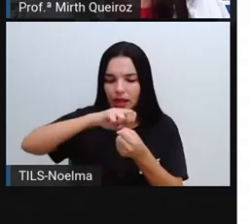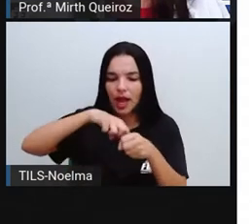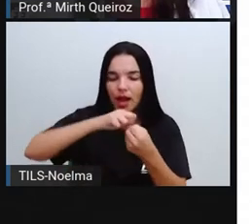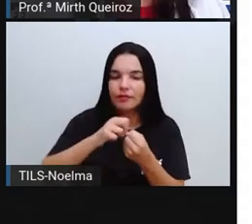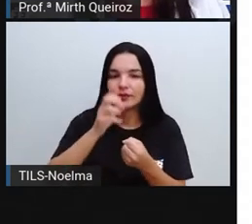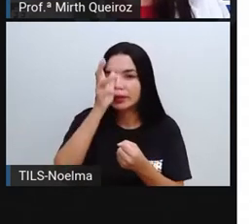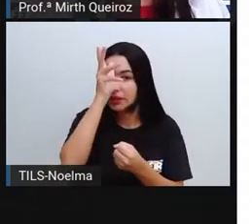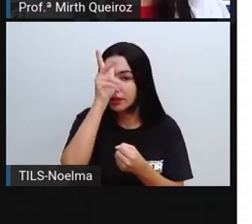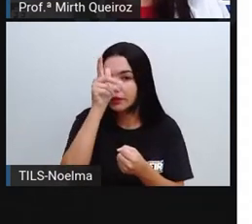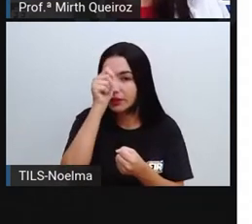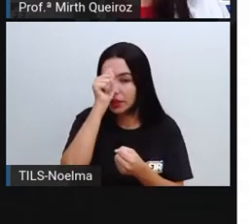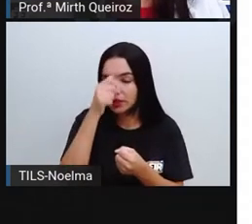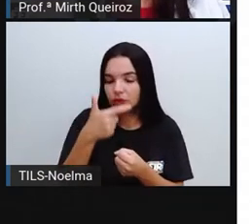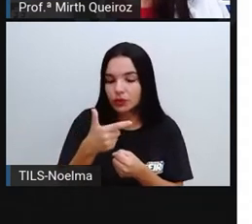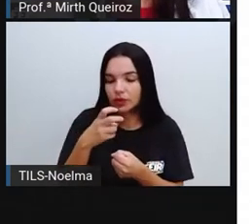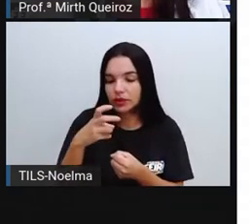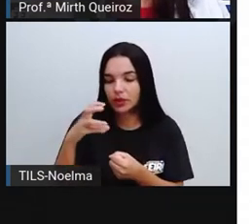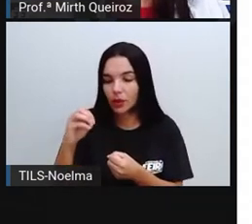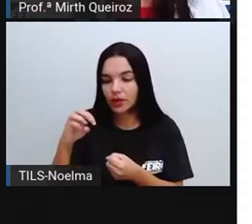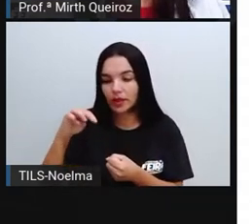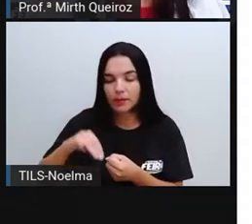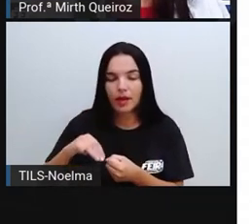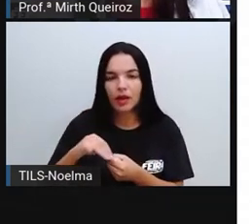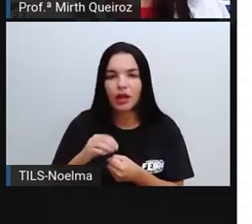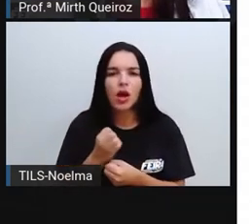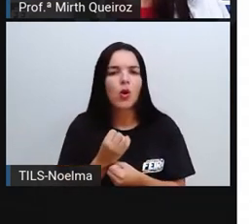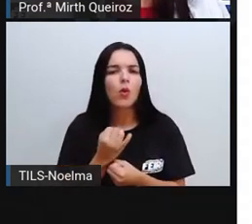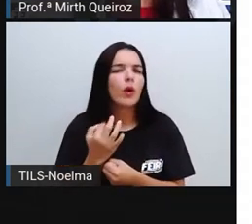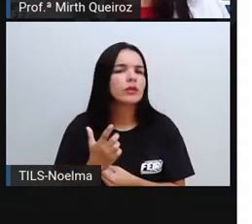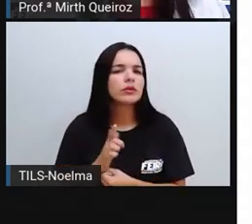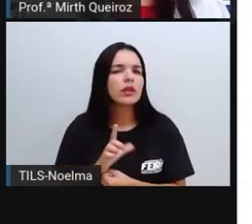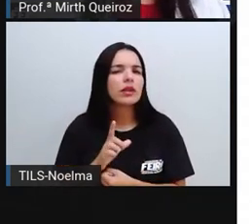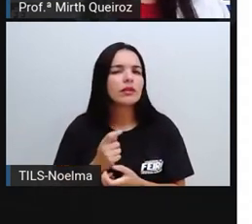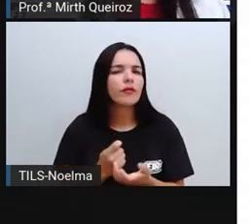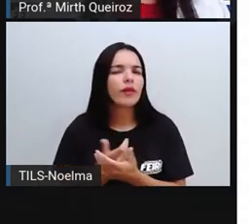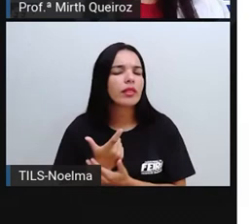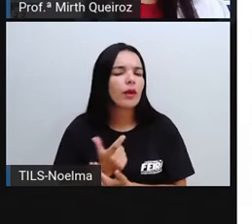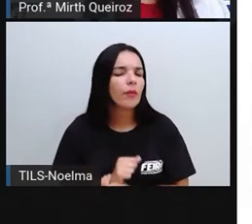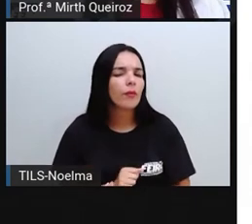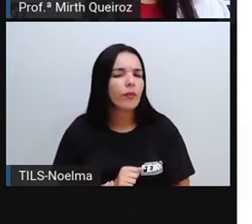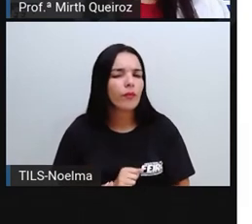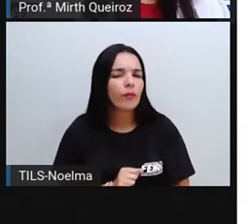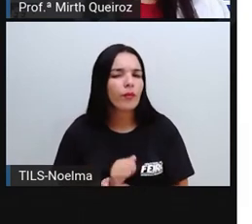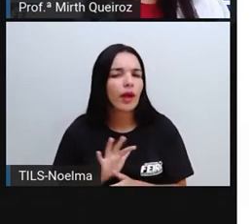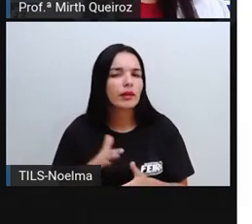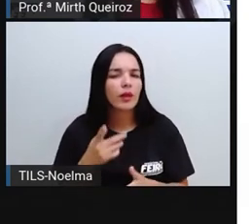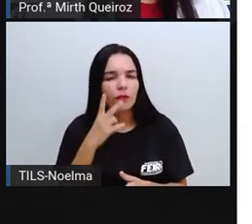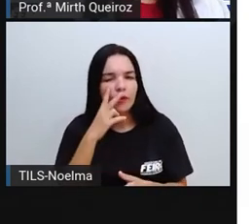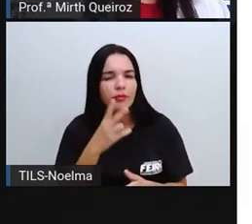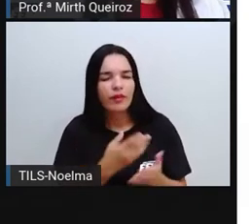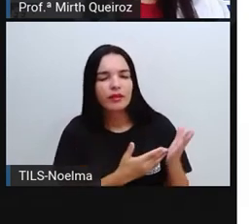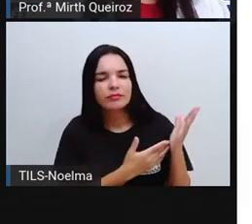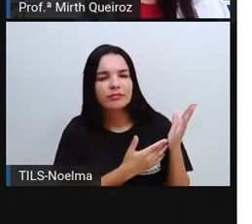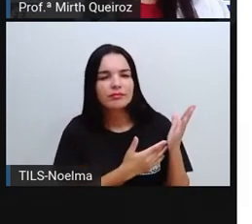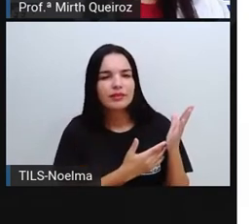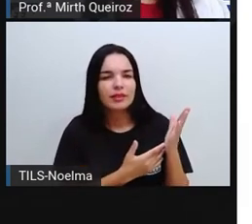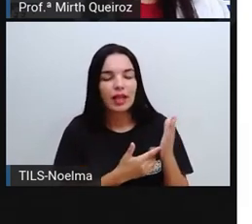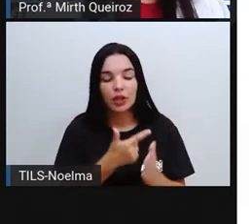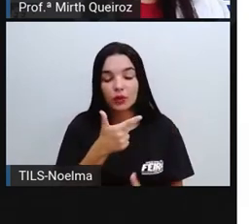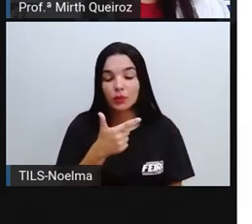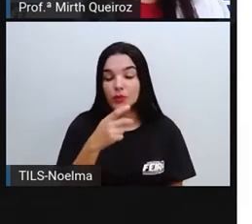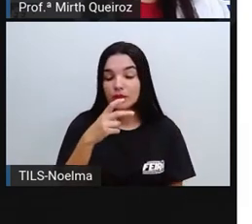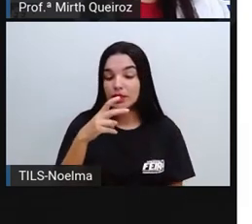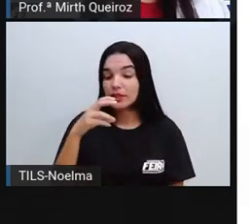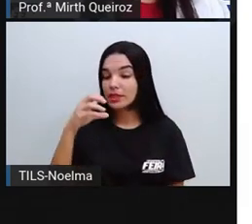250 ml. Quantos litros de refrigerante foram vendidos? Então a gente pegaria aí